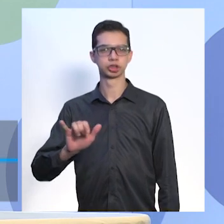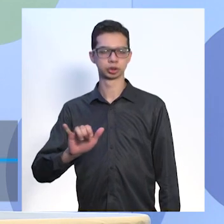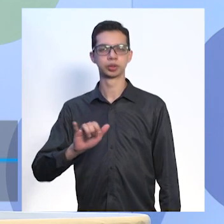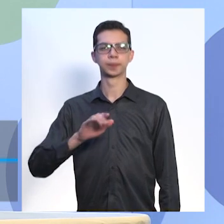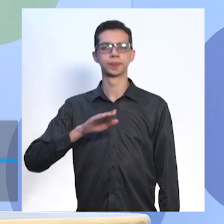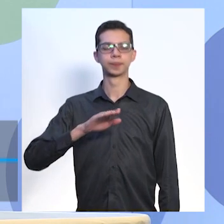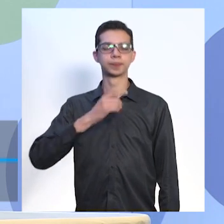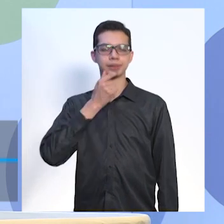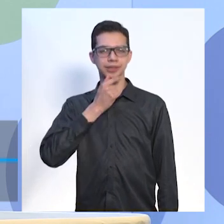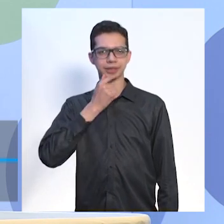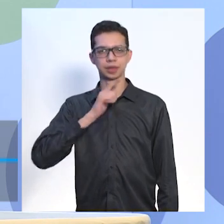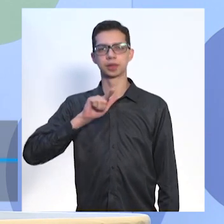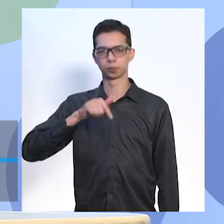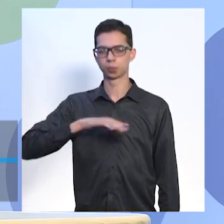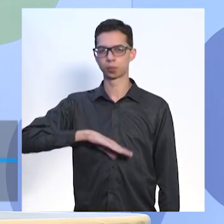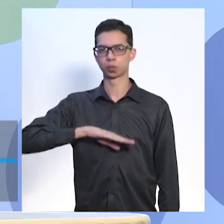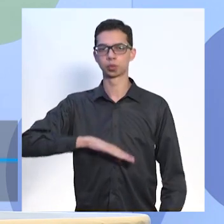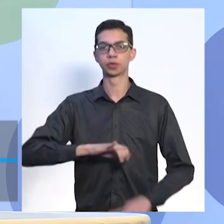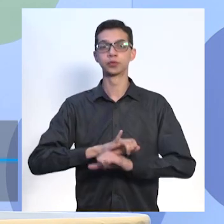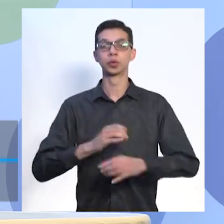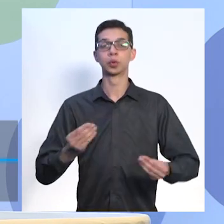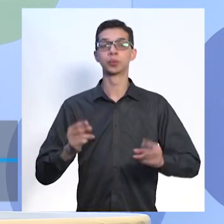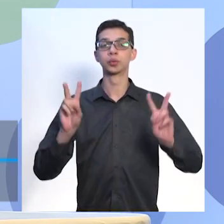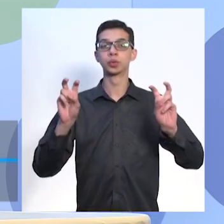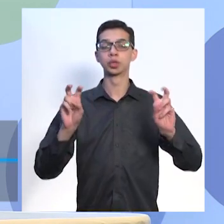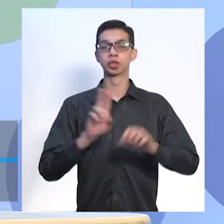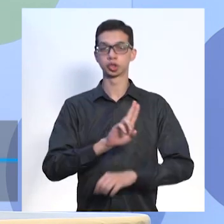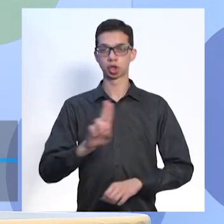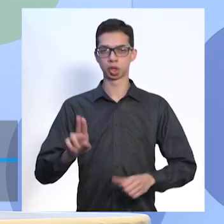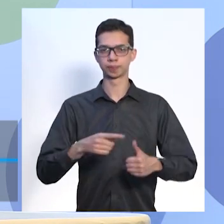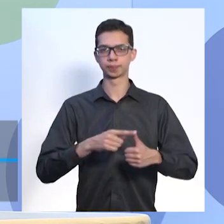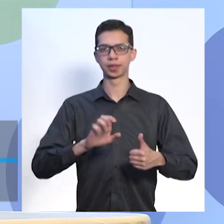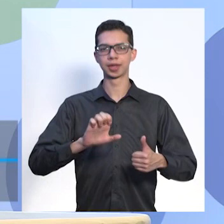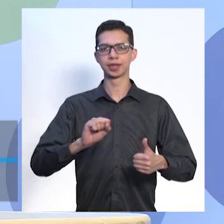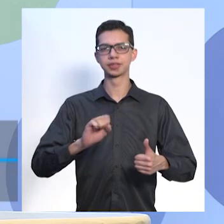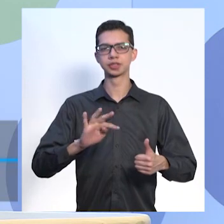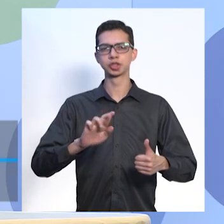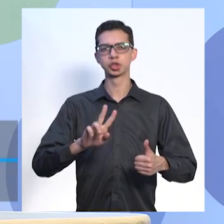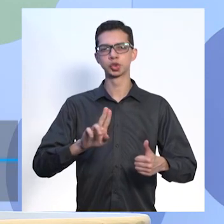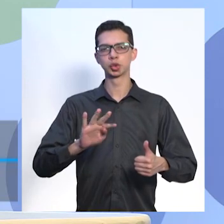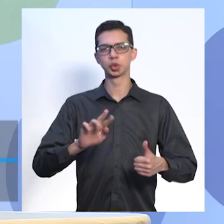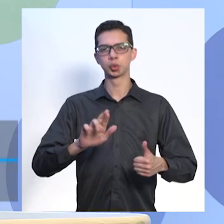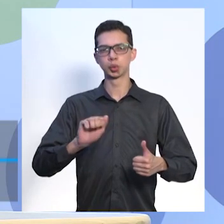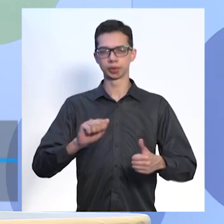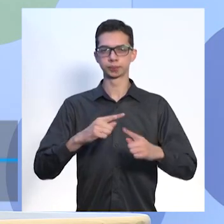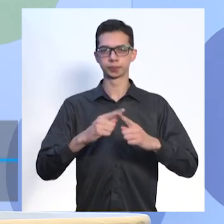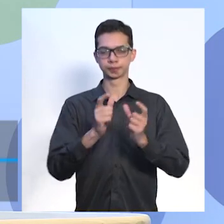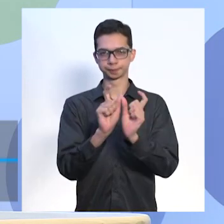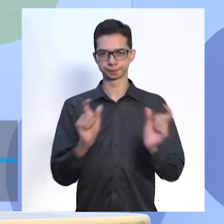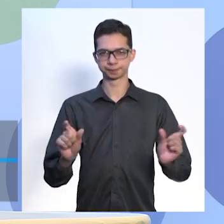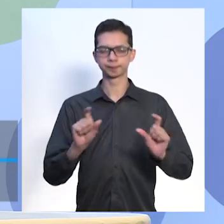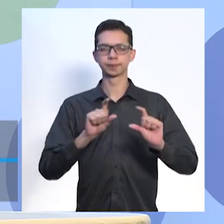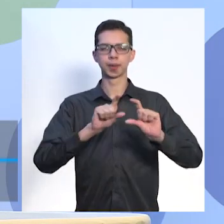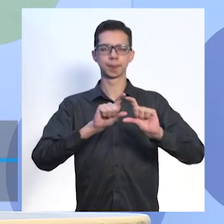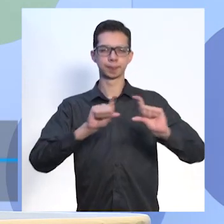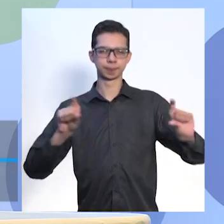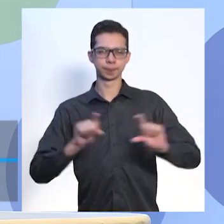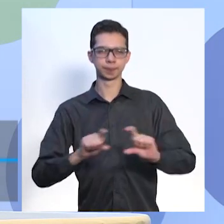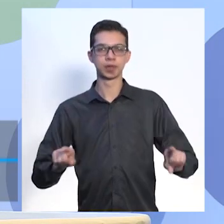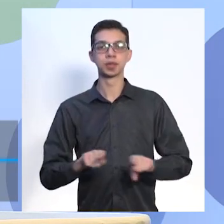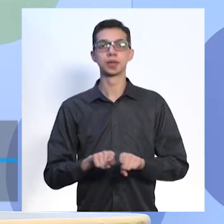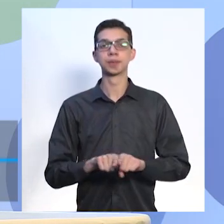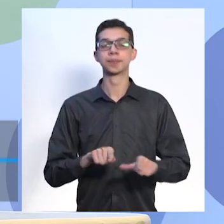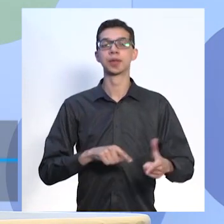português, estrutura da notícia, corpo da notícia. Depois ela colocou, o Luca colocou, é um texto curto, sem entrevistas